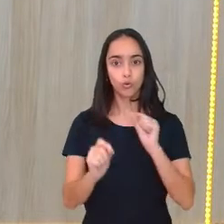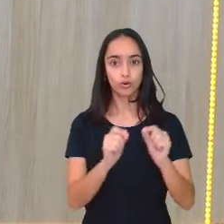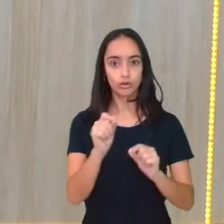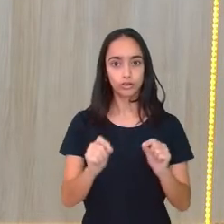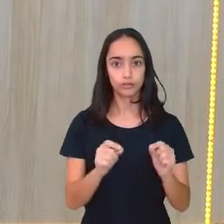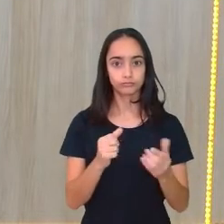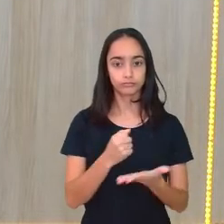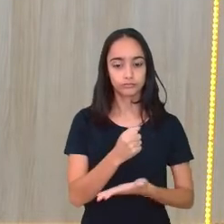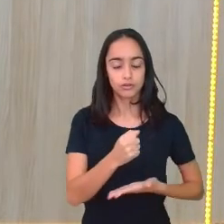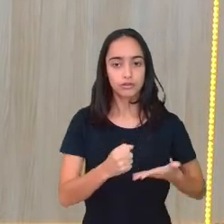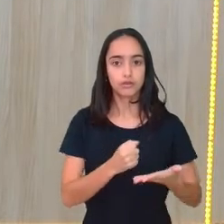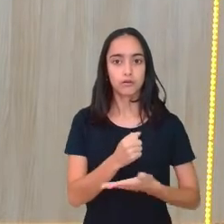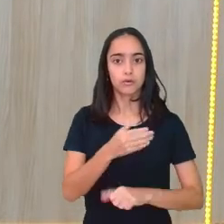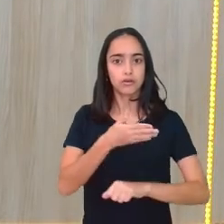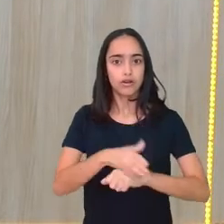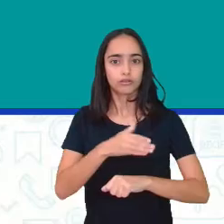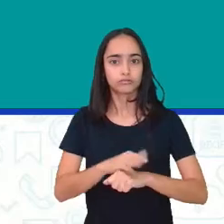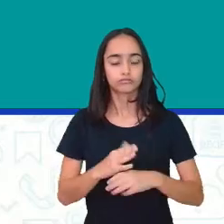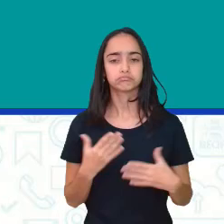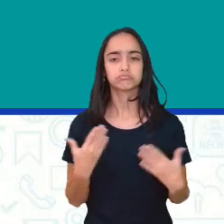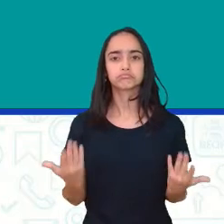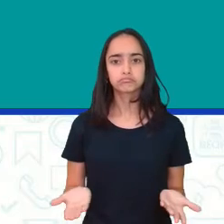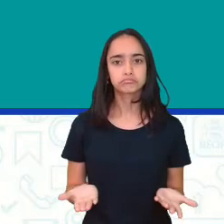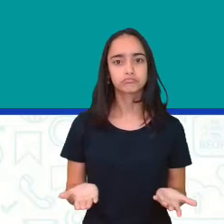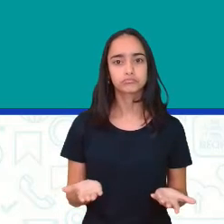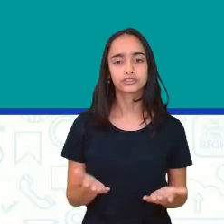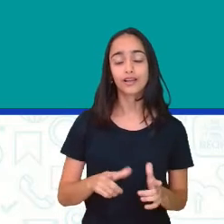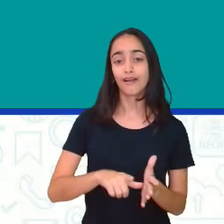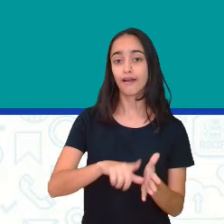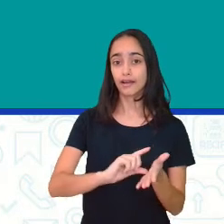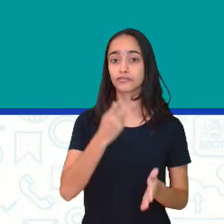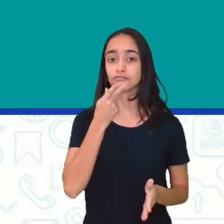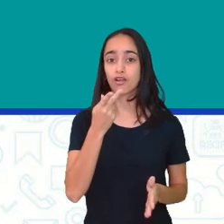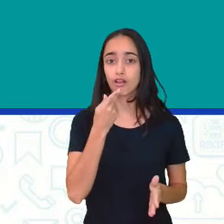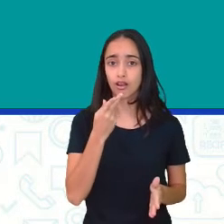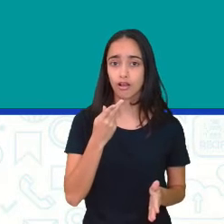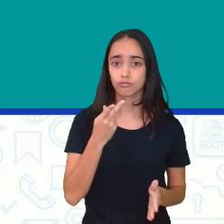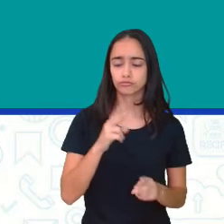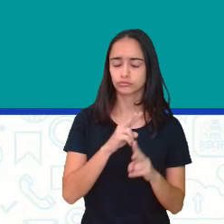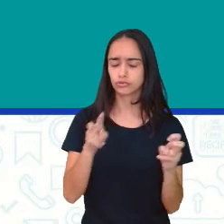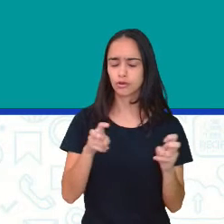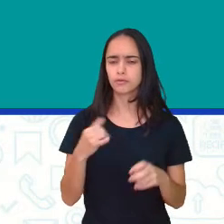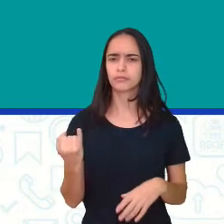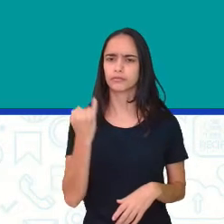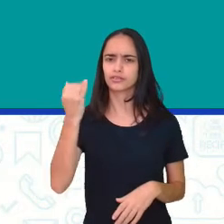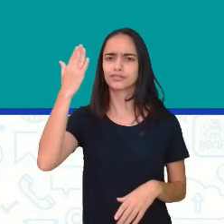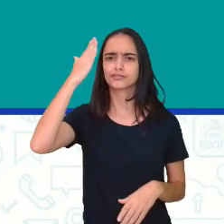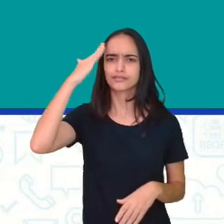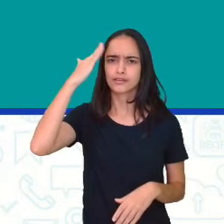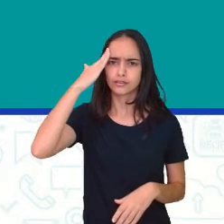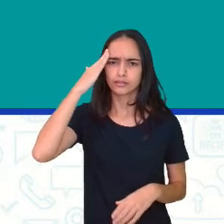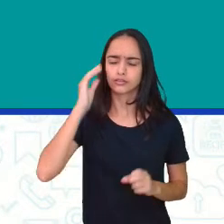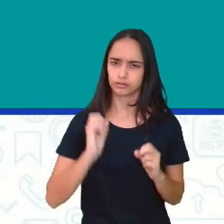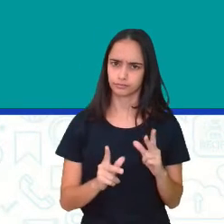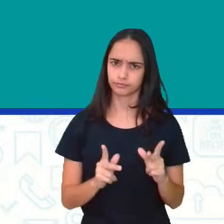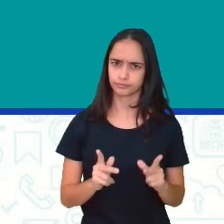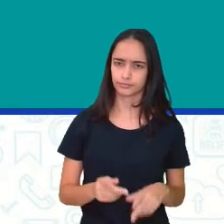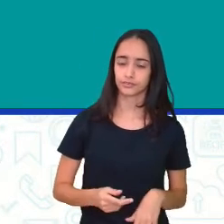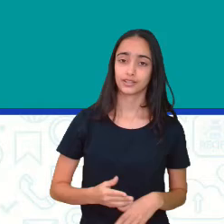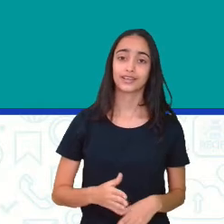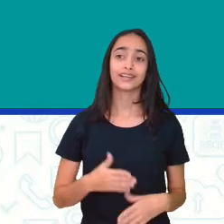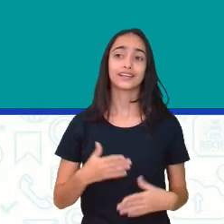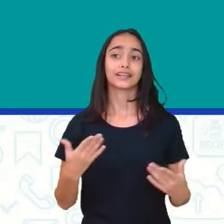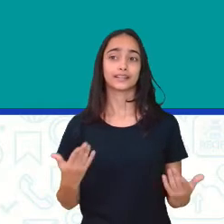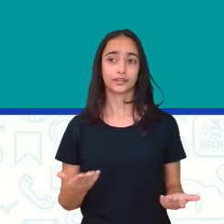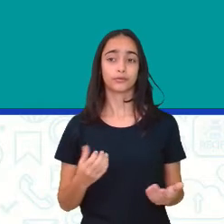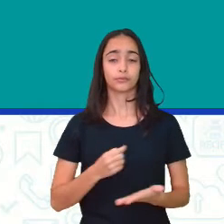esses princípios do treinamento? Antes da gente falar sobre eles, é importante entender, né? Então aí